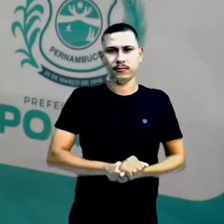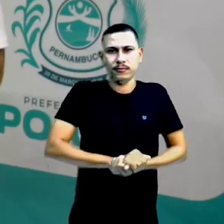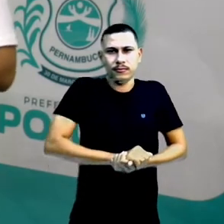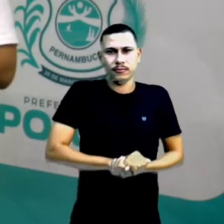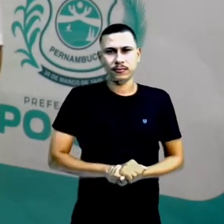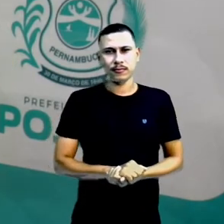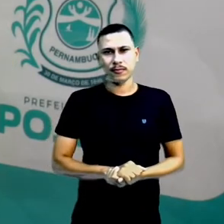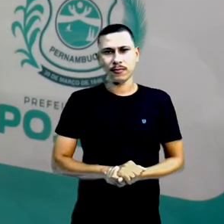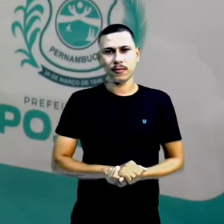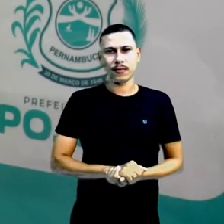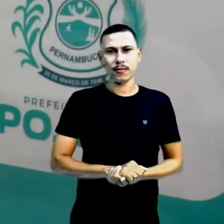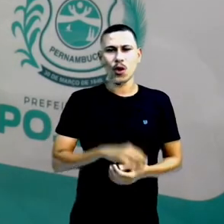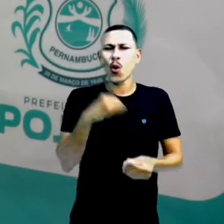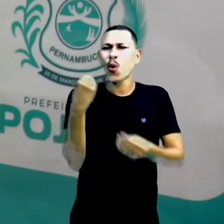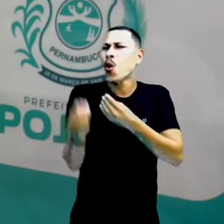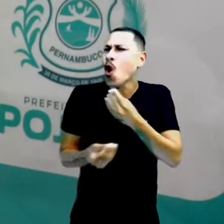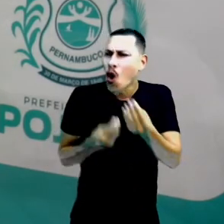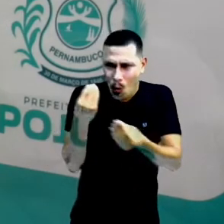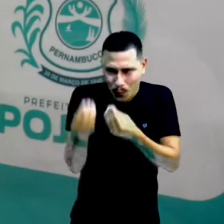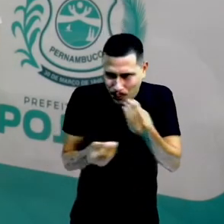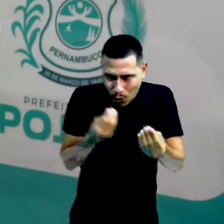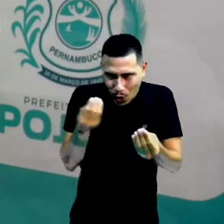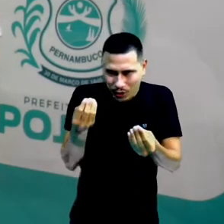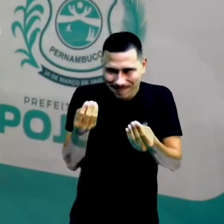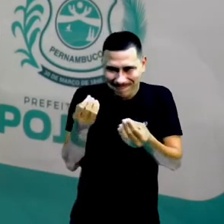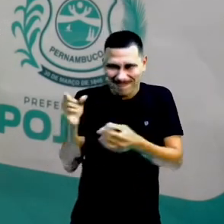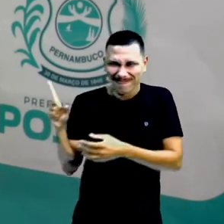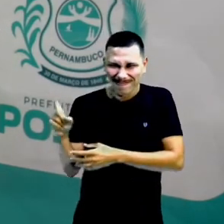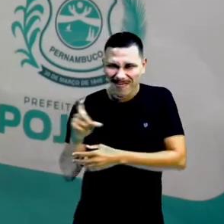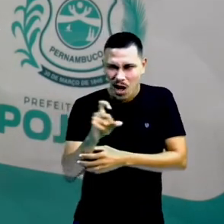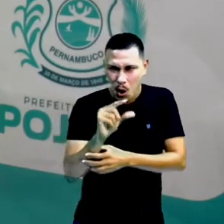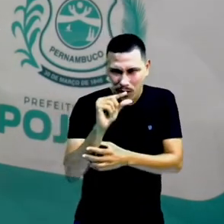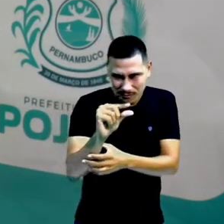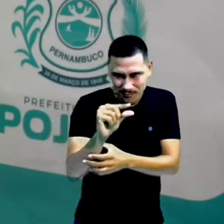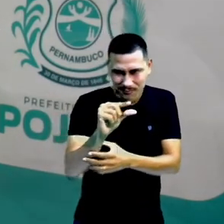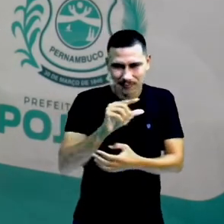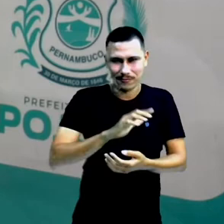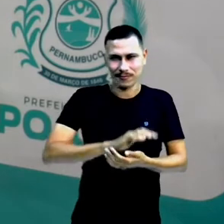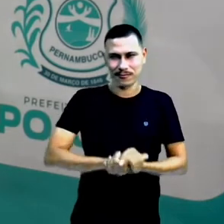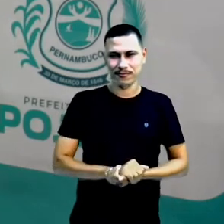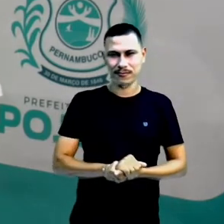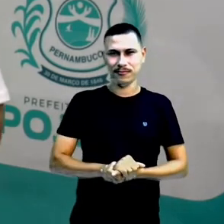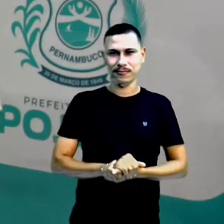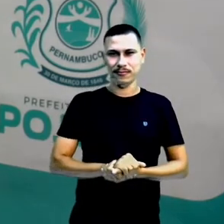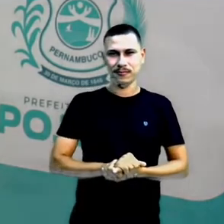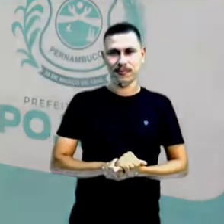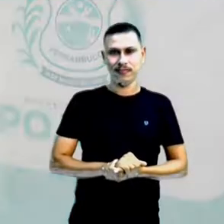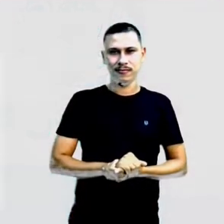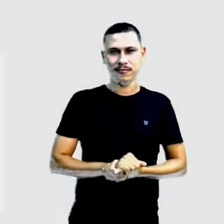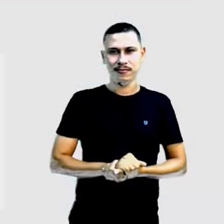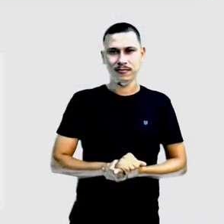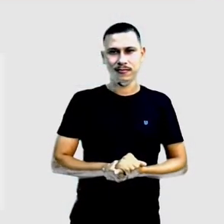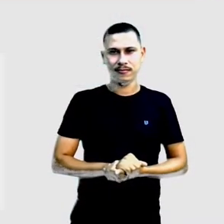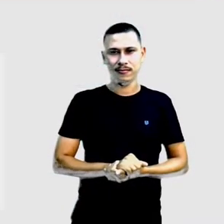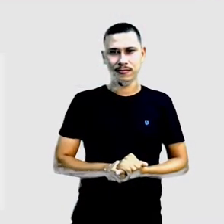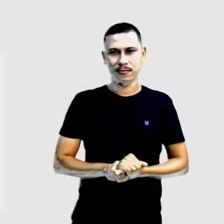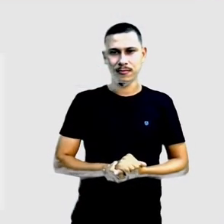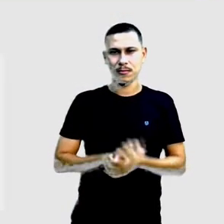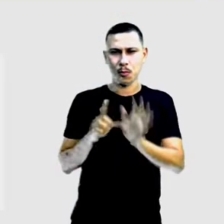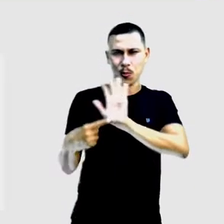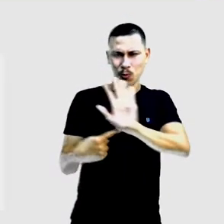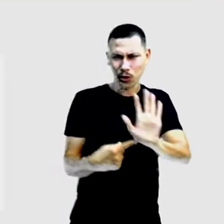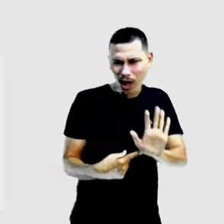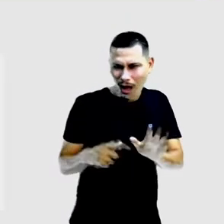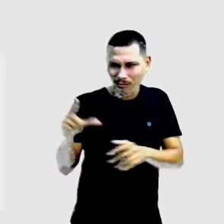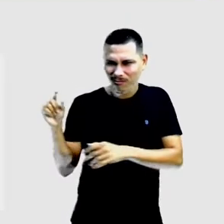é mas como são os microrganismos vamos começar a falar sobre microrganismos e aqui ele